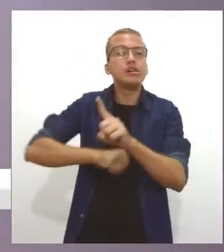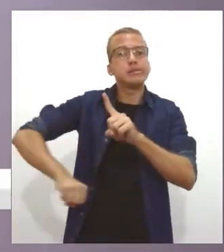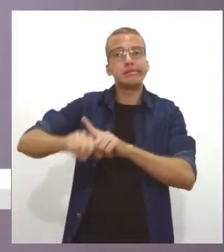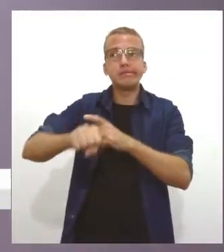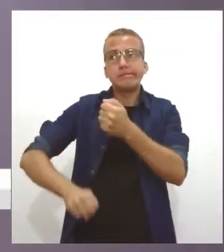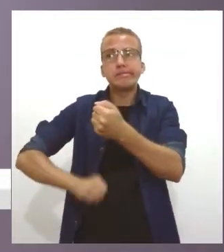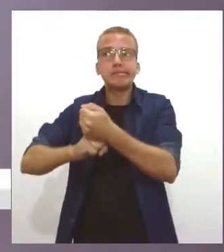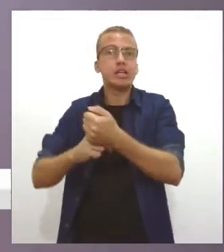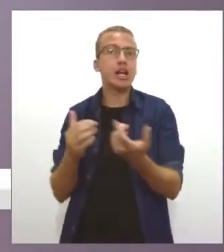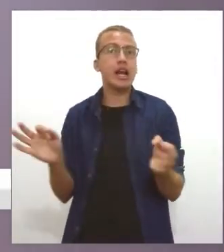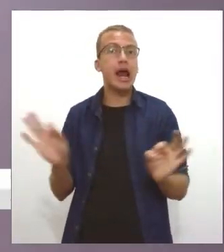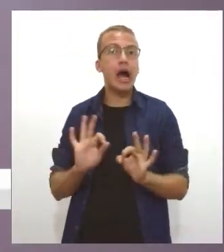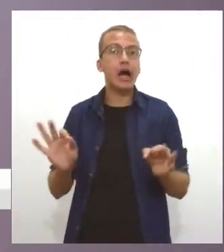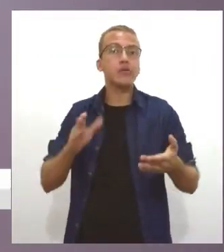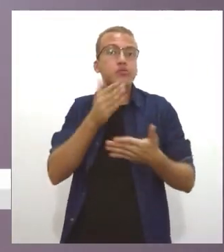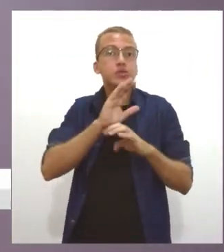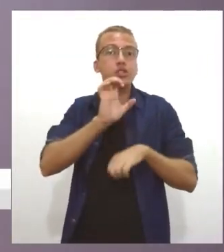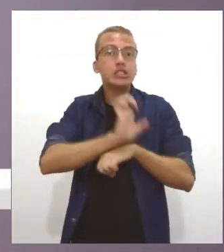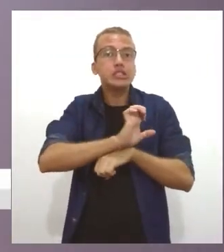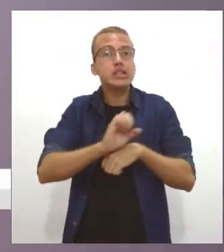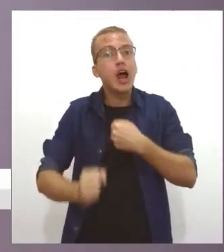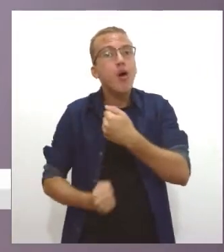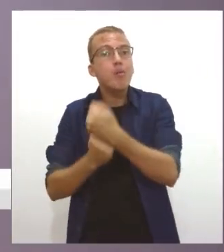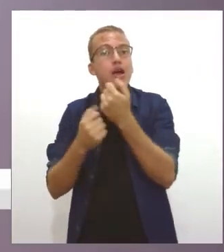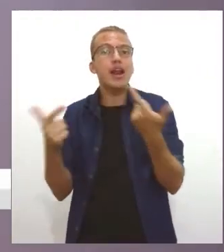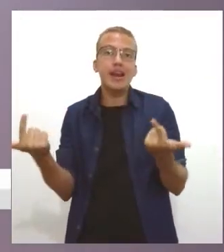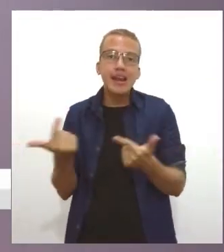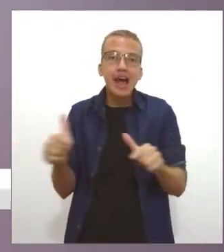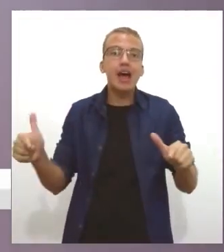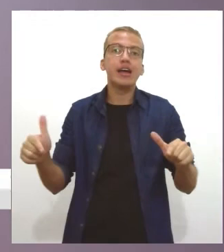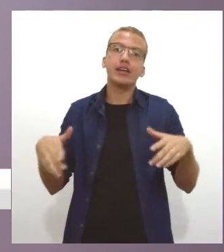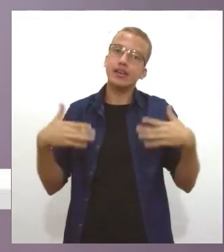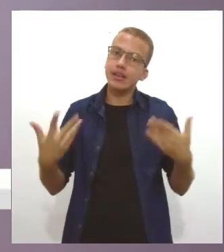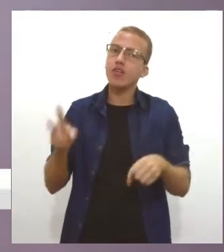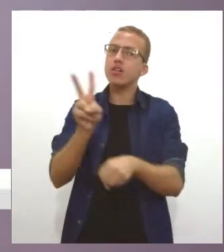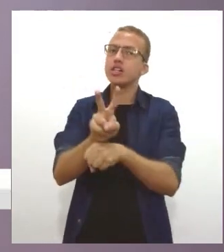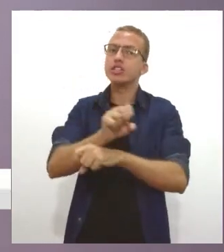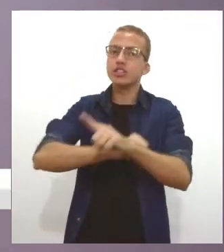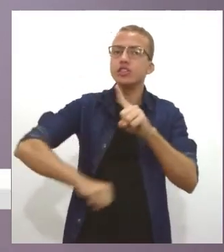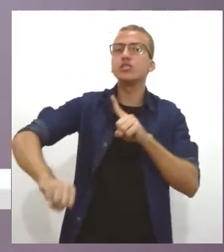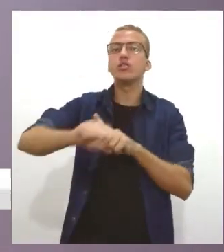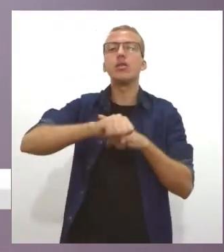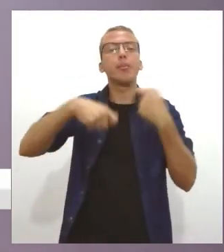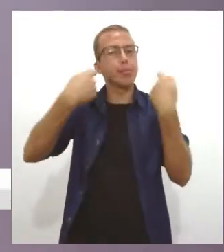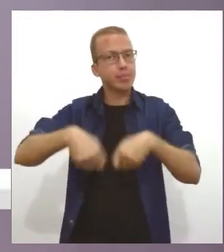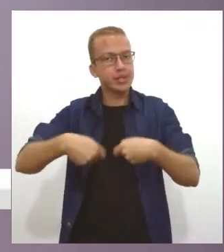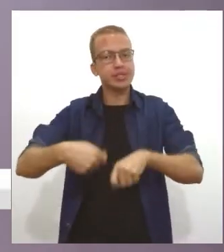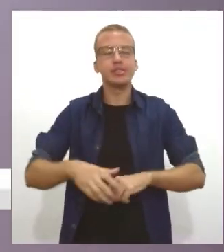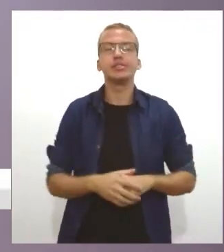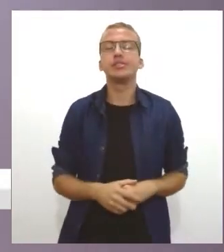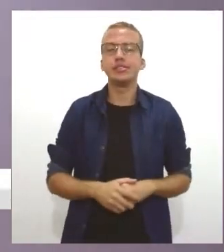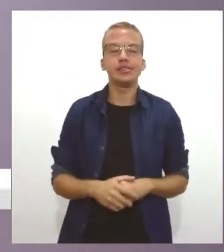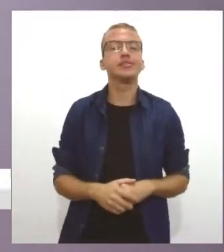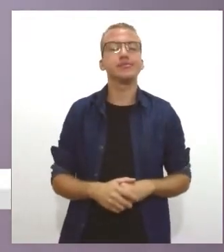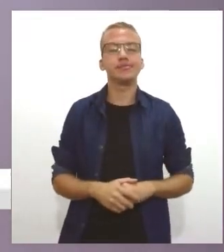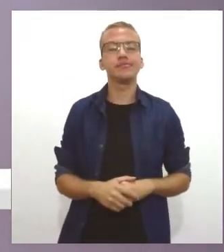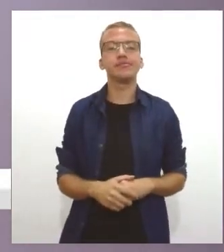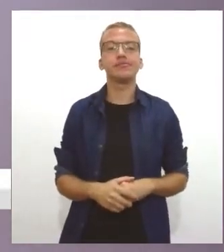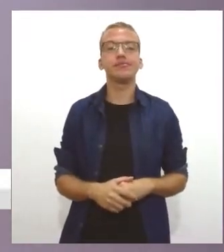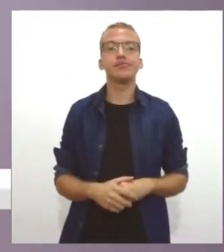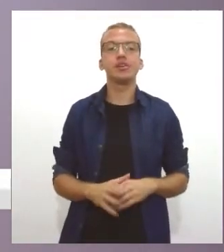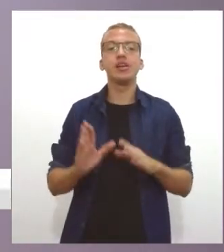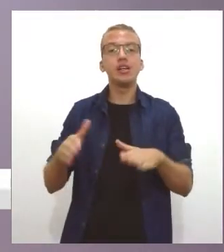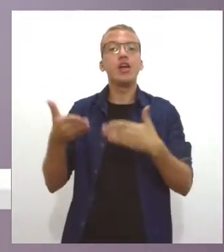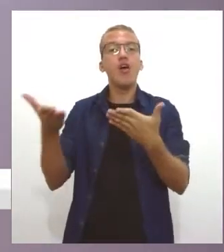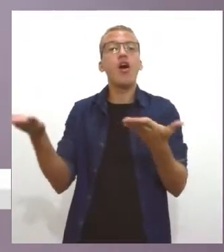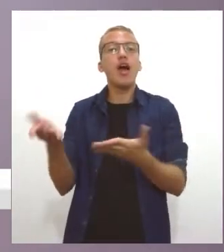Na verdade, entra aí o papel, a função social do Estado, né? O Estado tem que ter essa função social. Porque, afinal de contas, nós vivemos num país